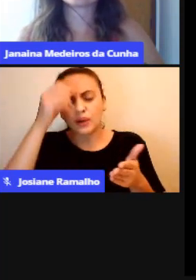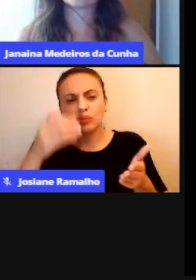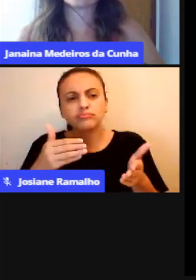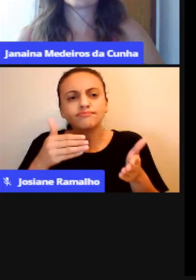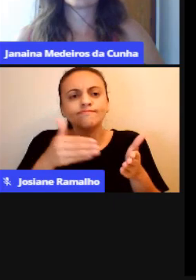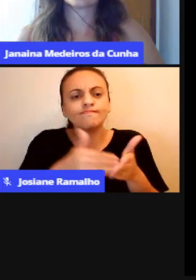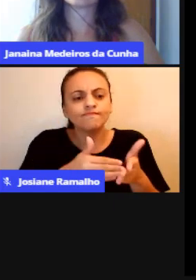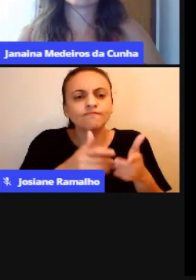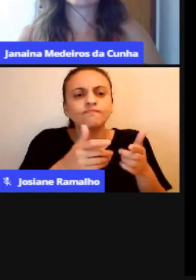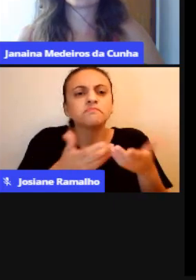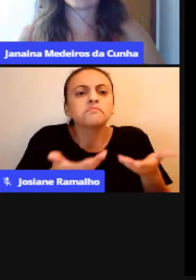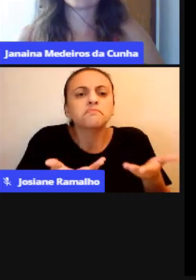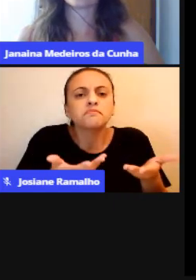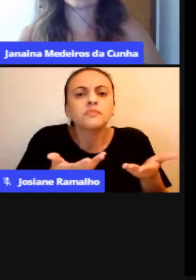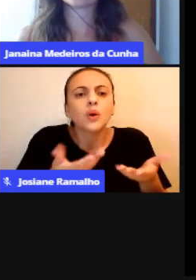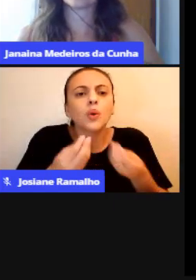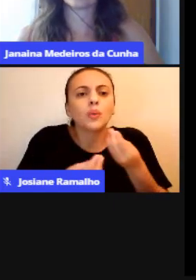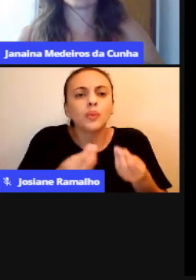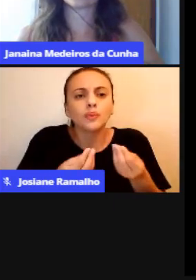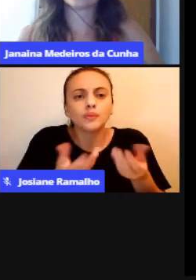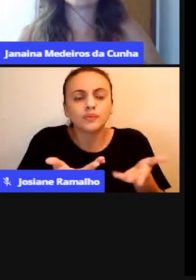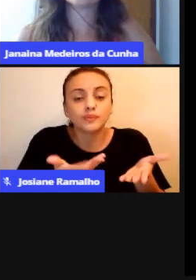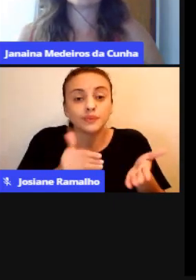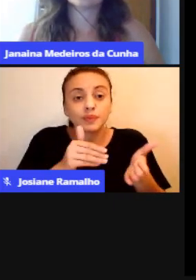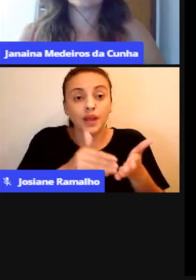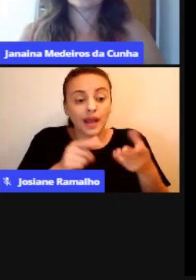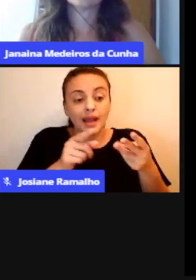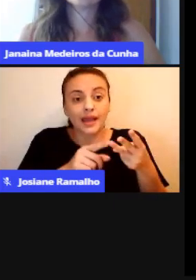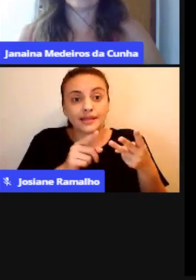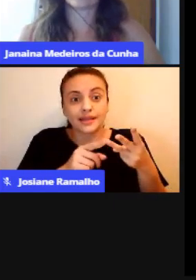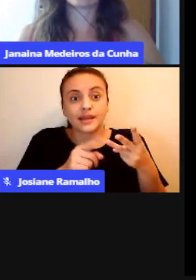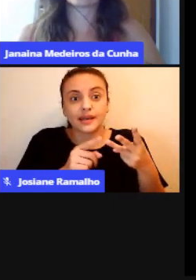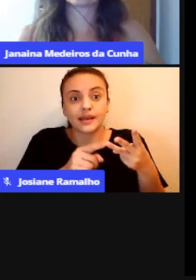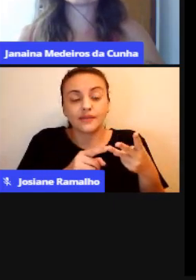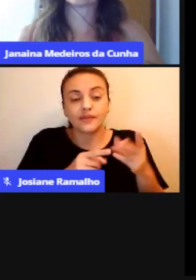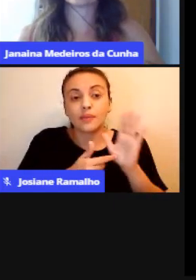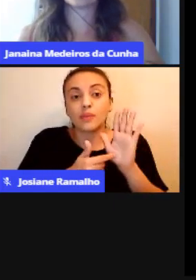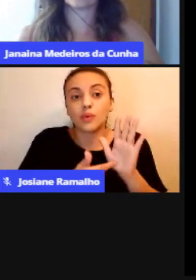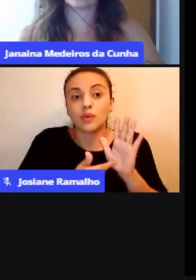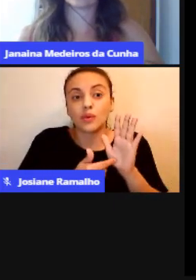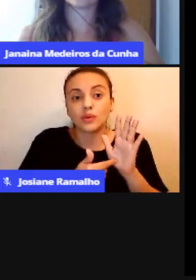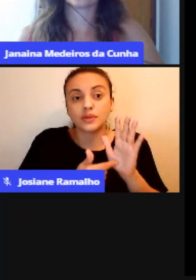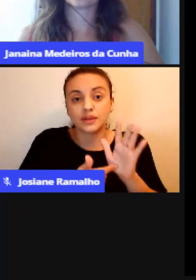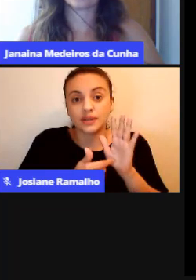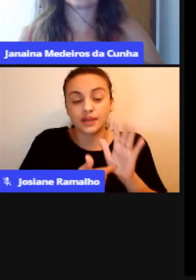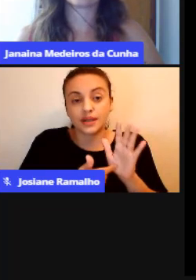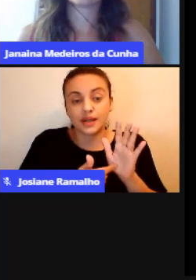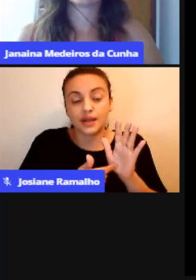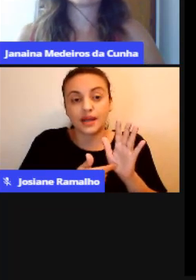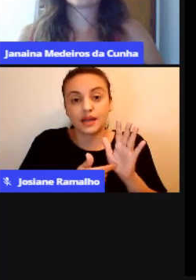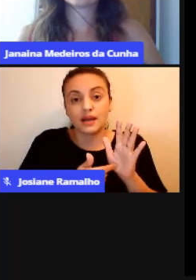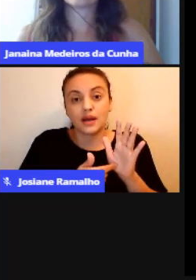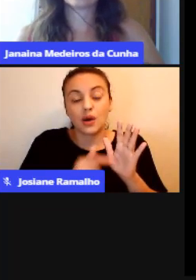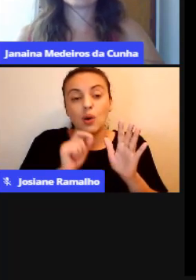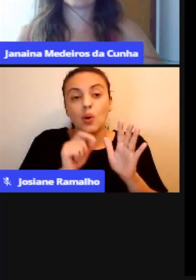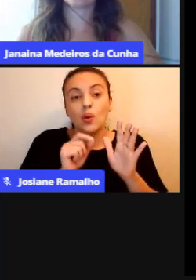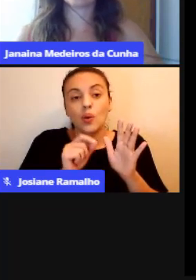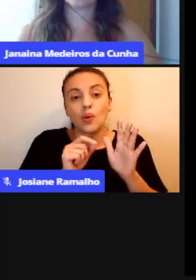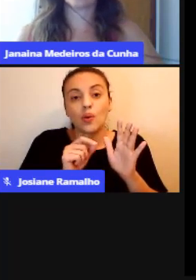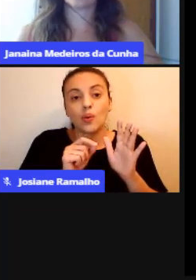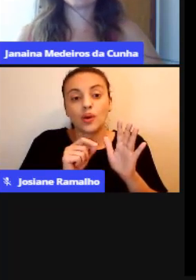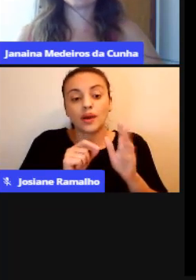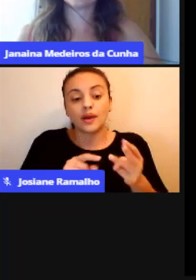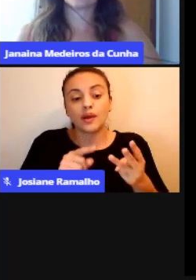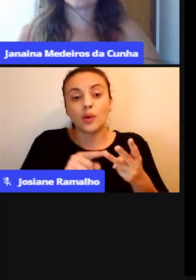para você, ele fornece para você, professor, a confirmação final, né? O que esse meu